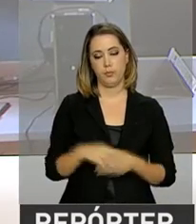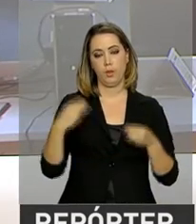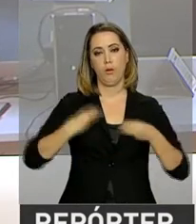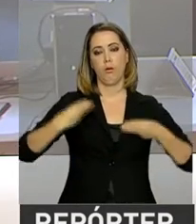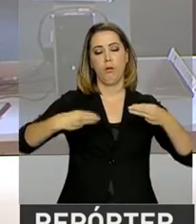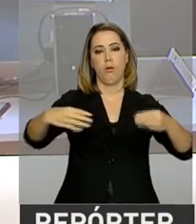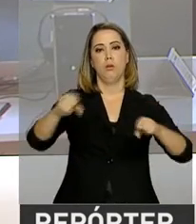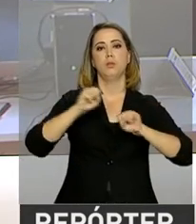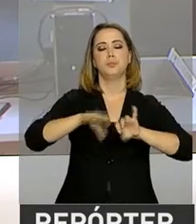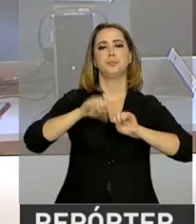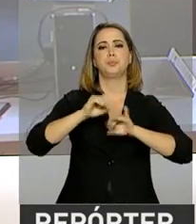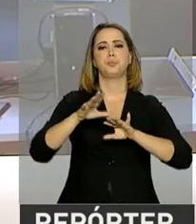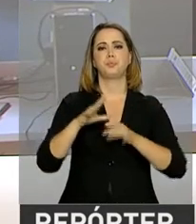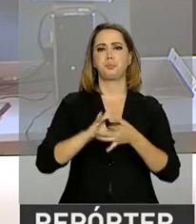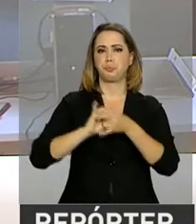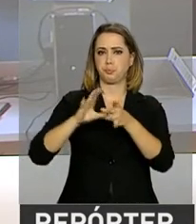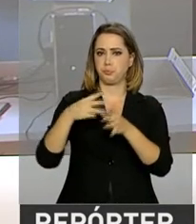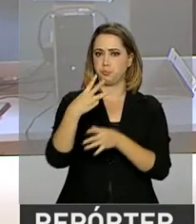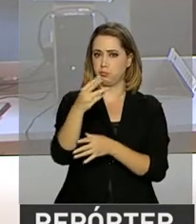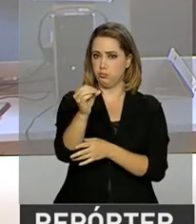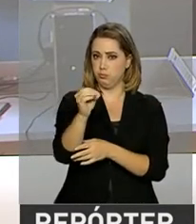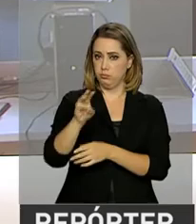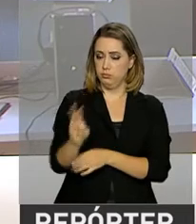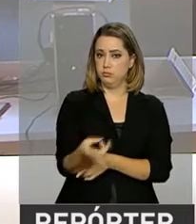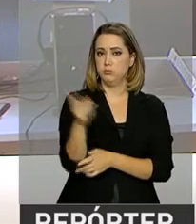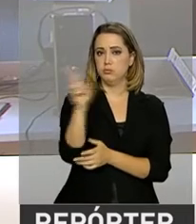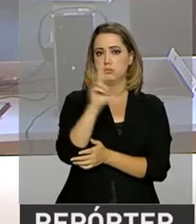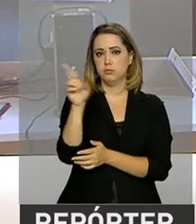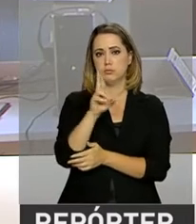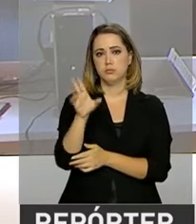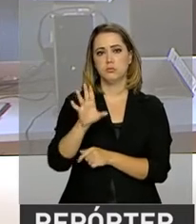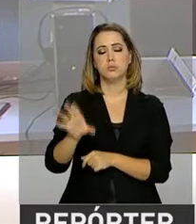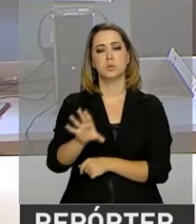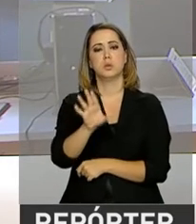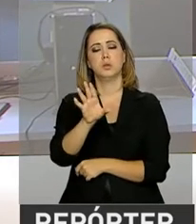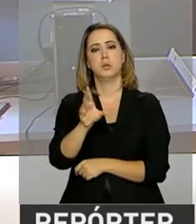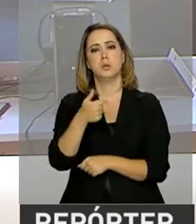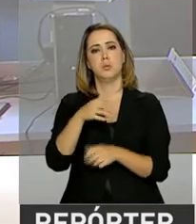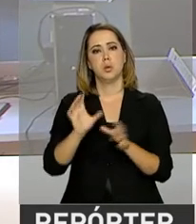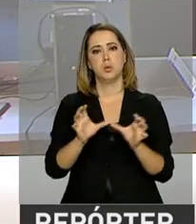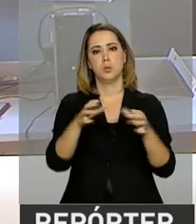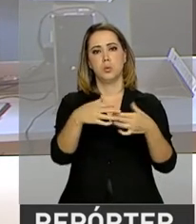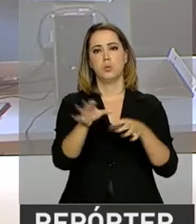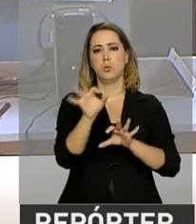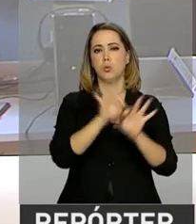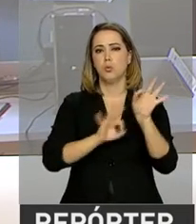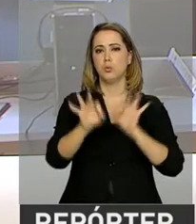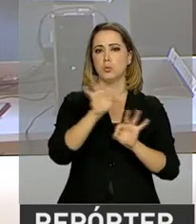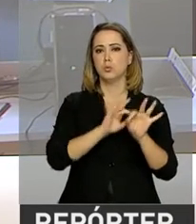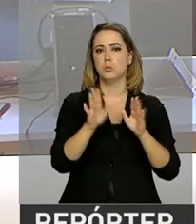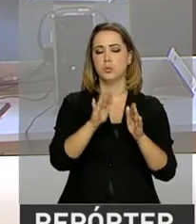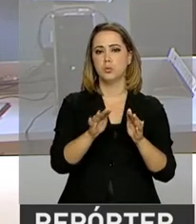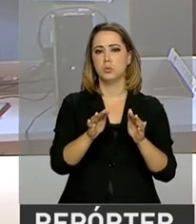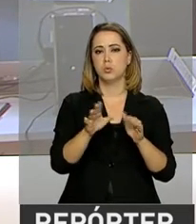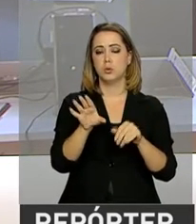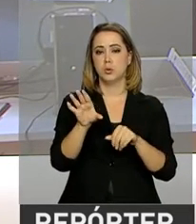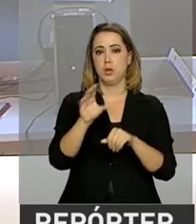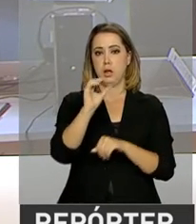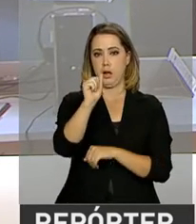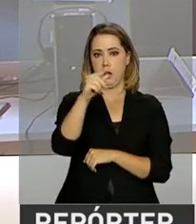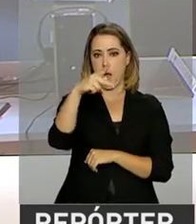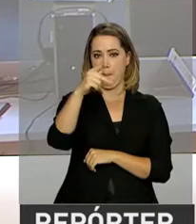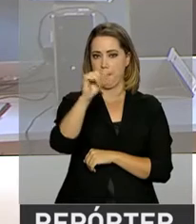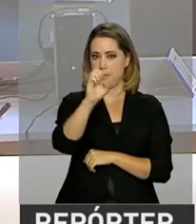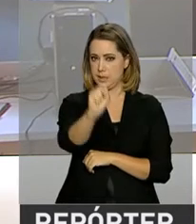da educação liberou mais de 300 milhões de reais para a coordenação de aperfeiçoamento de pessoal de nível superior capes